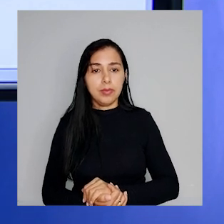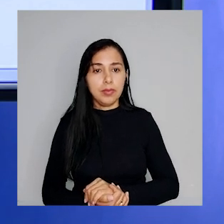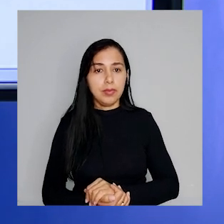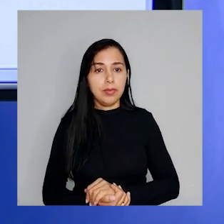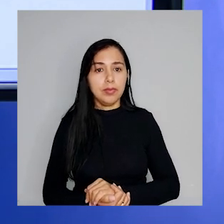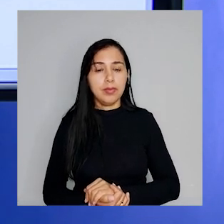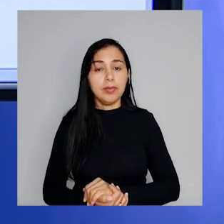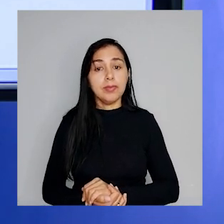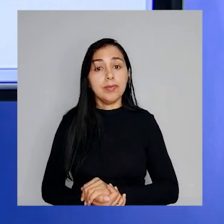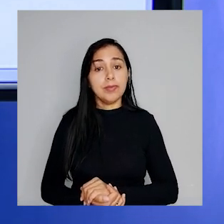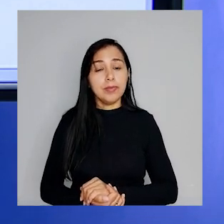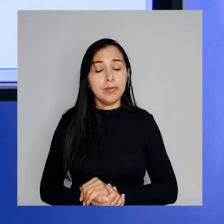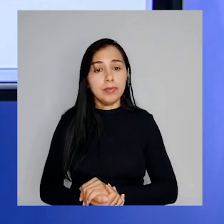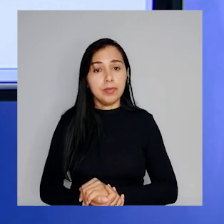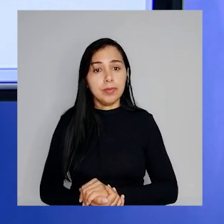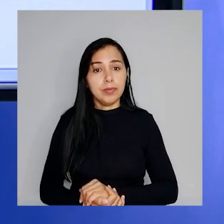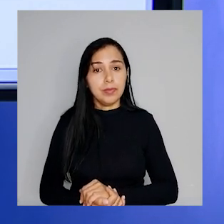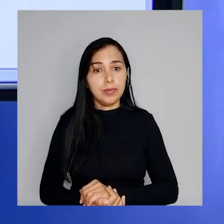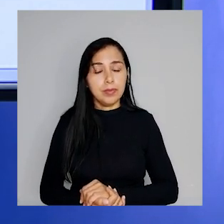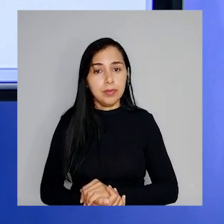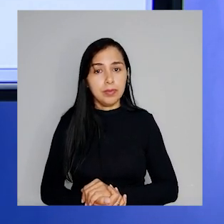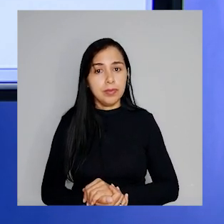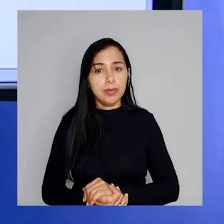55. Certo?